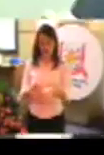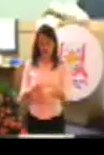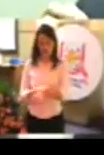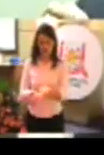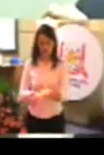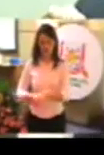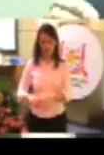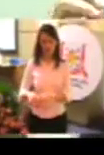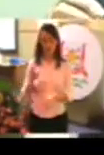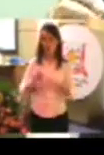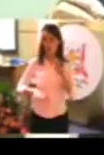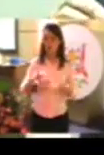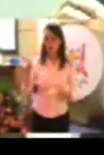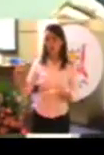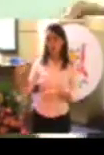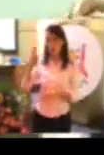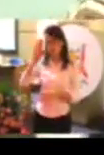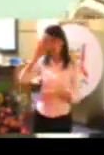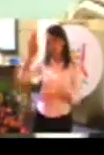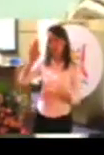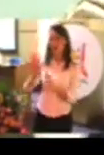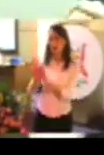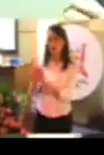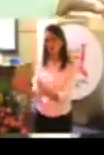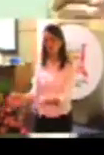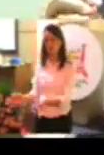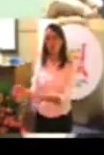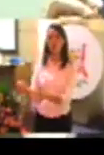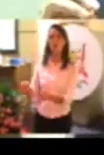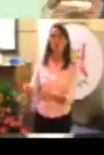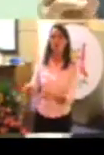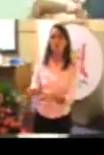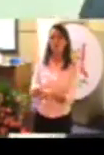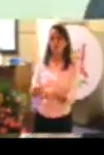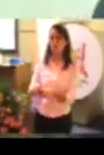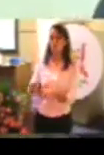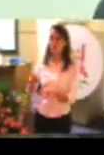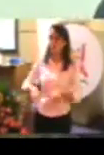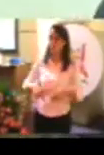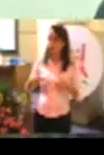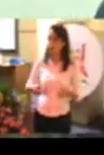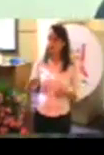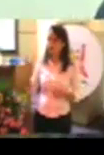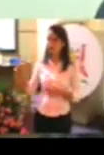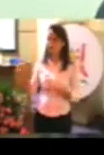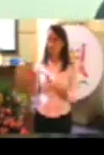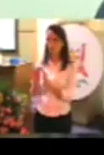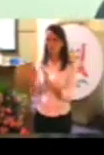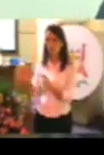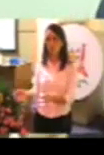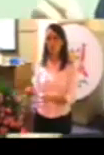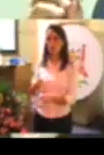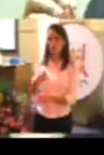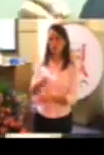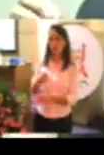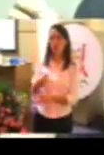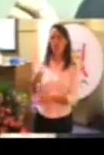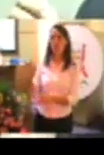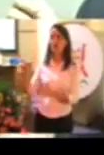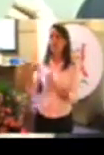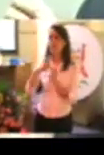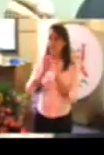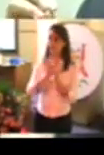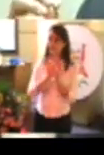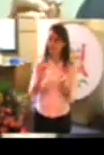E talvez seja a pessoa mais humilde que já teve na humanidade. Ele tem uma